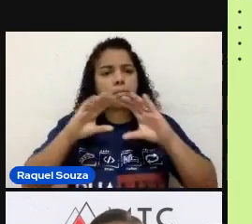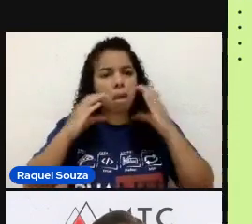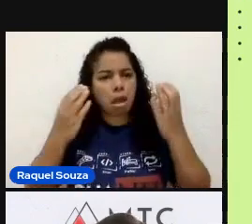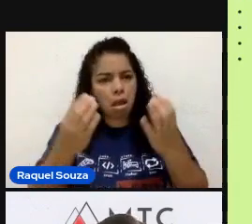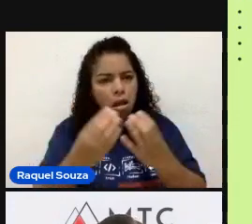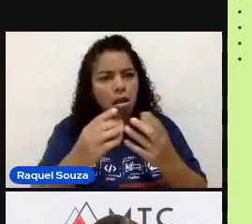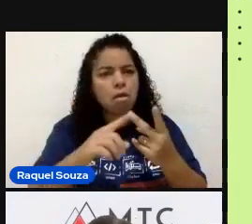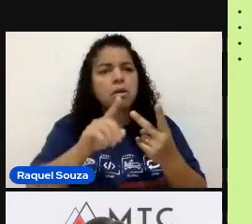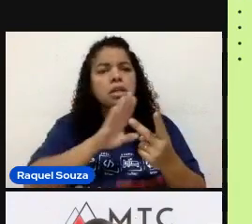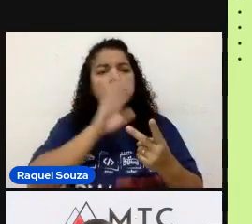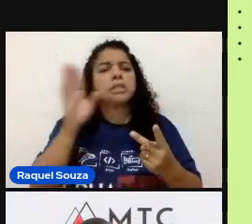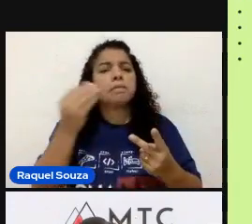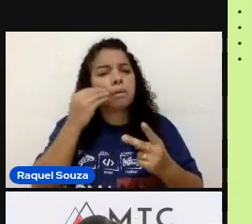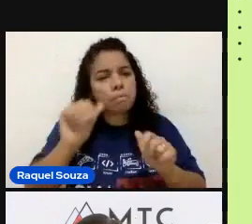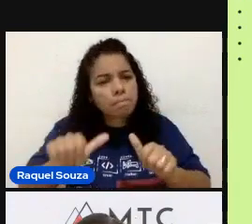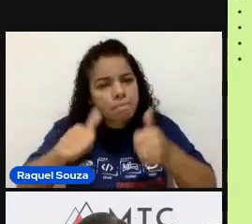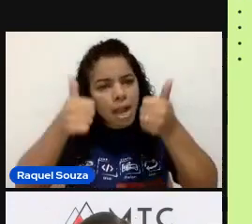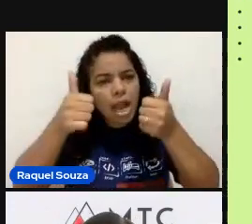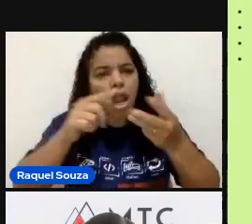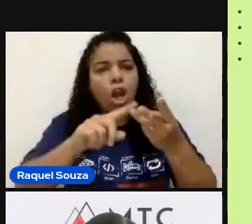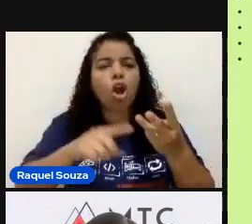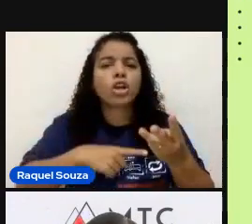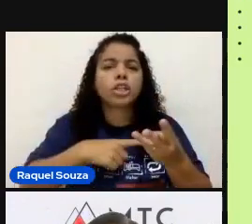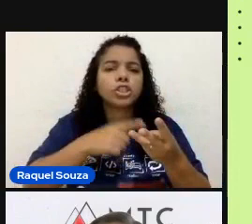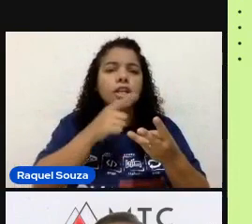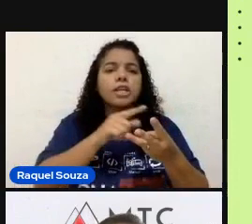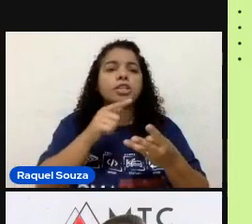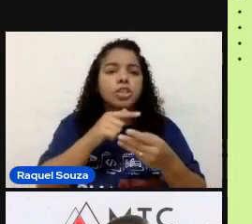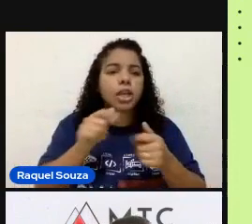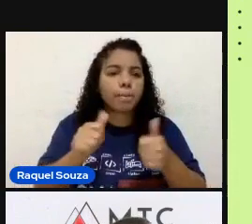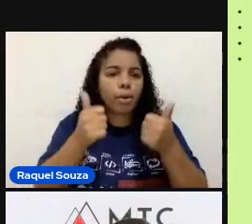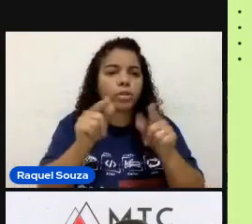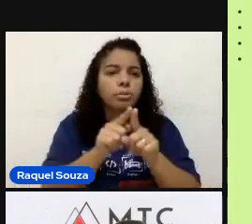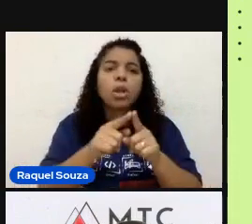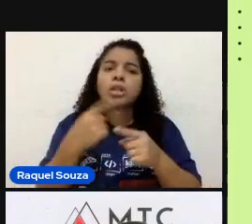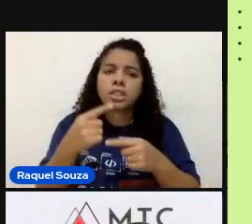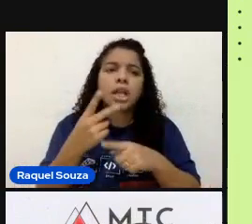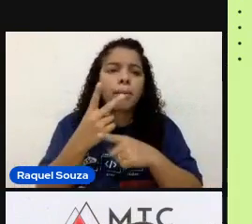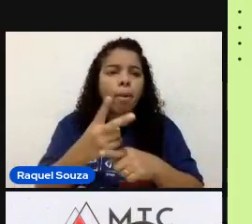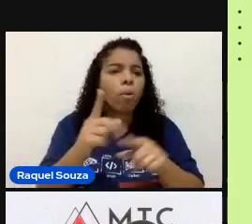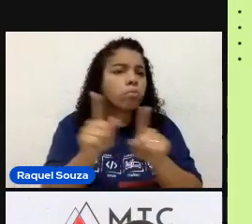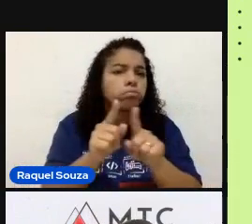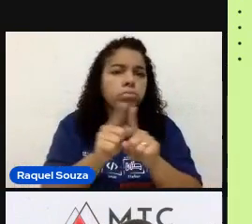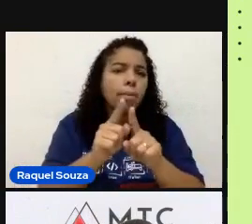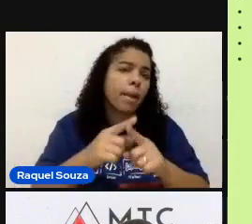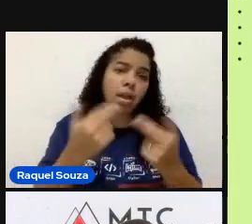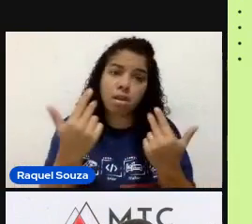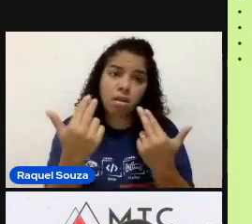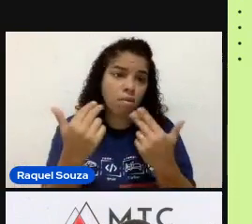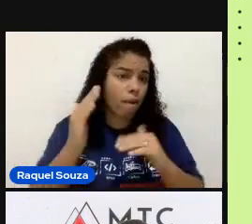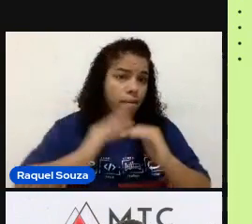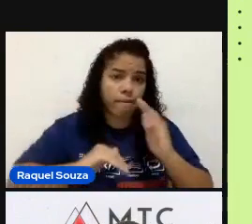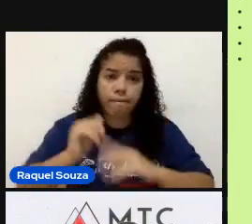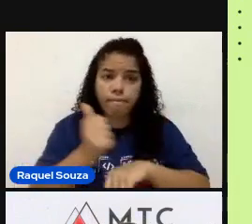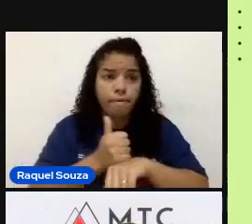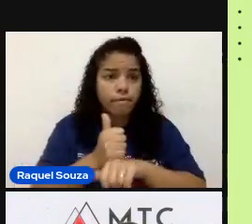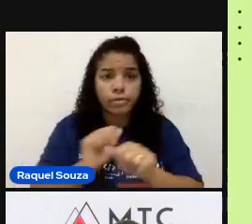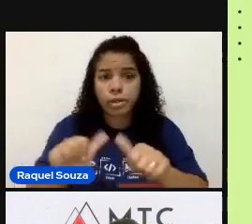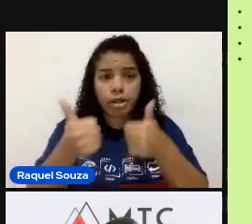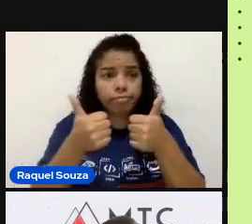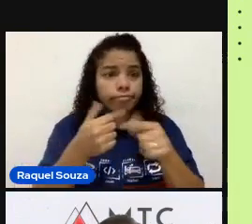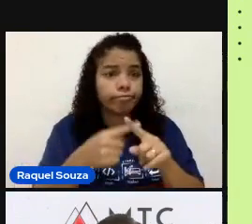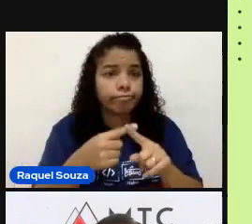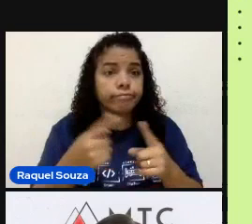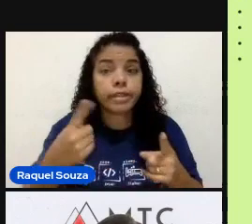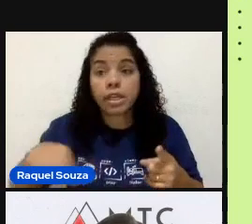vai buscar a melhora, porque a gente posta melhoria, a gente também tem que começar a procurar esses tipos de profissionais, porque são profissionais